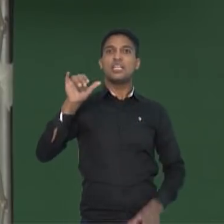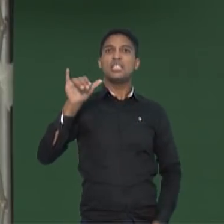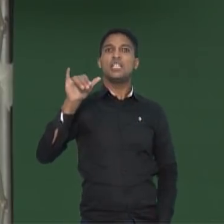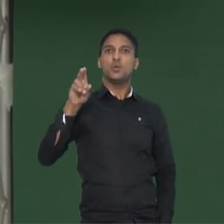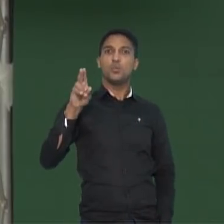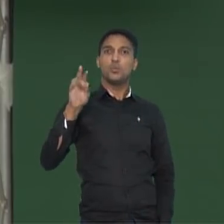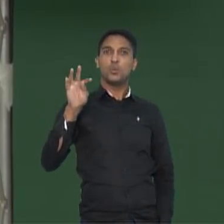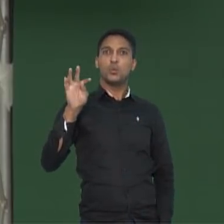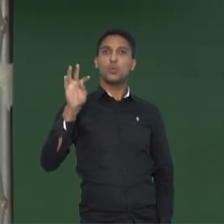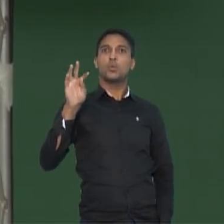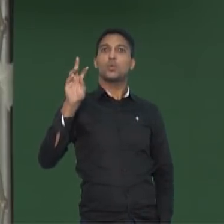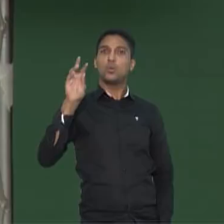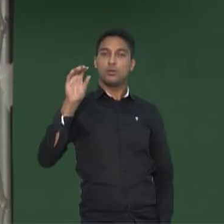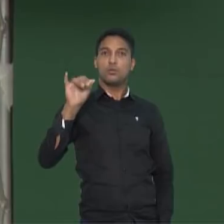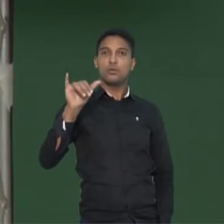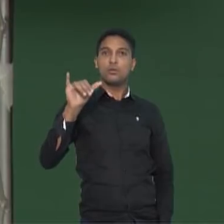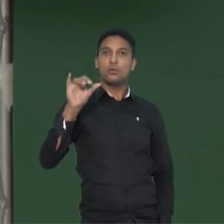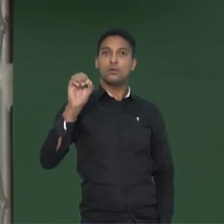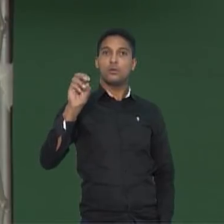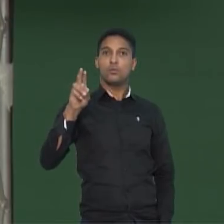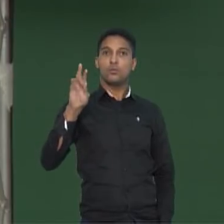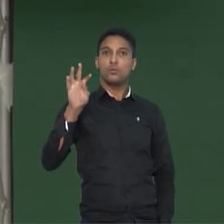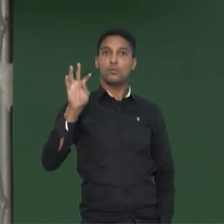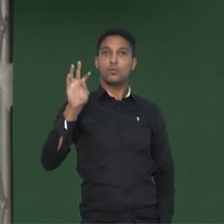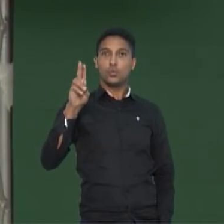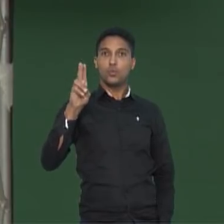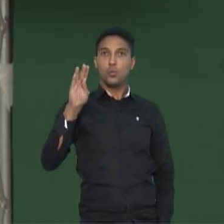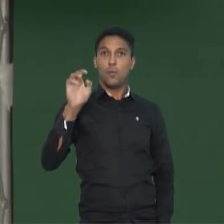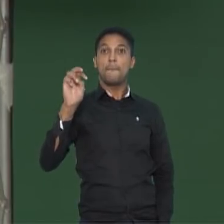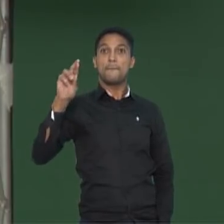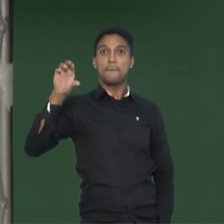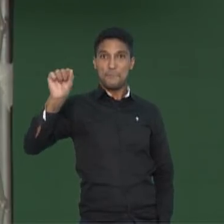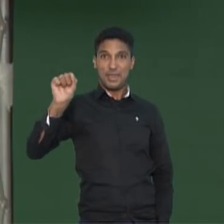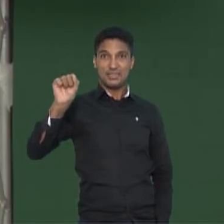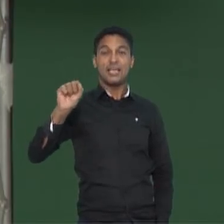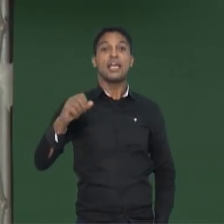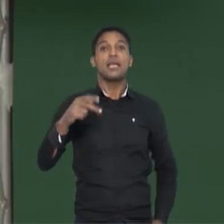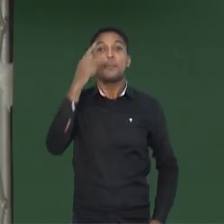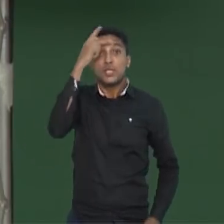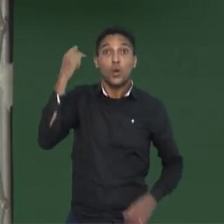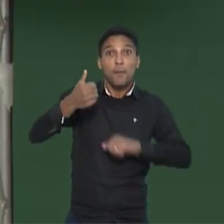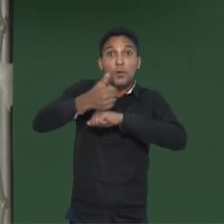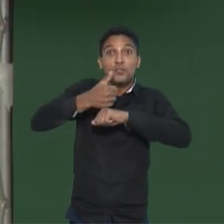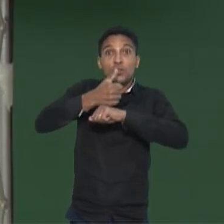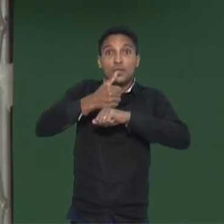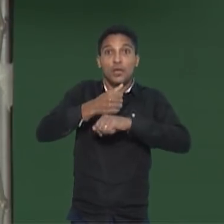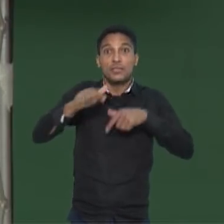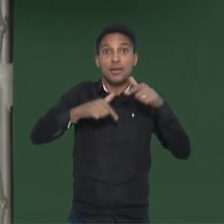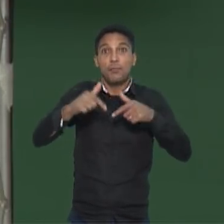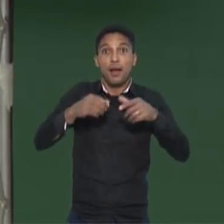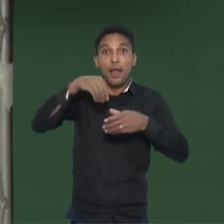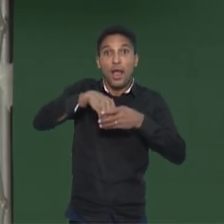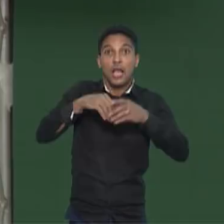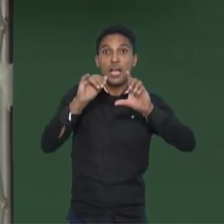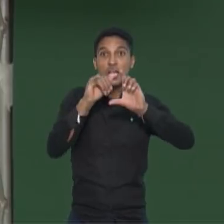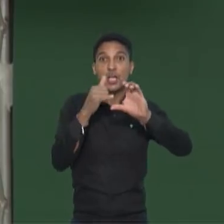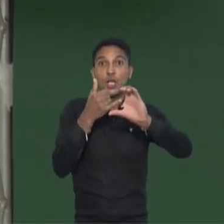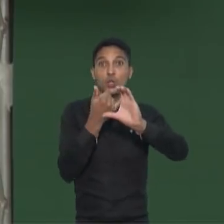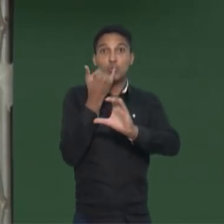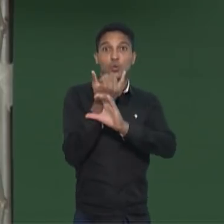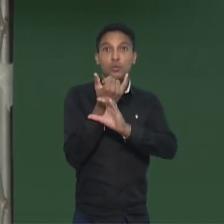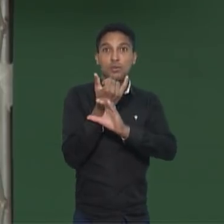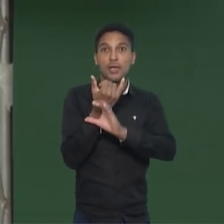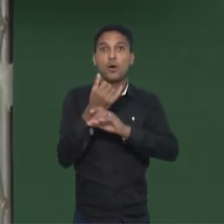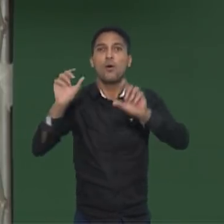sobre os livros, porque eles gostam e vão comentando. As séries que os grupos que gostam muito